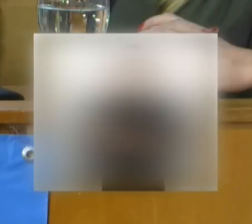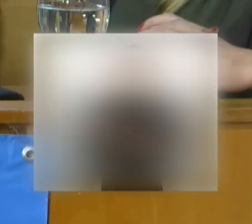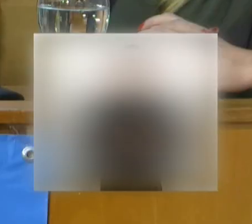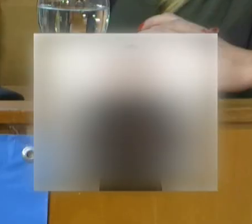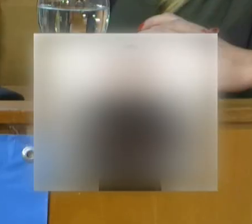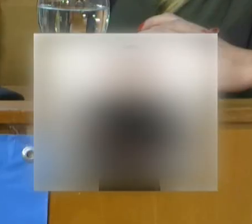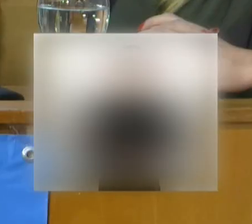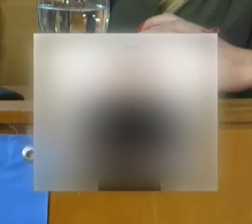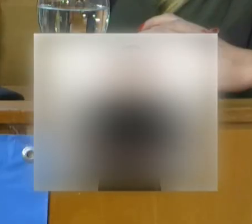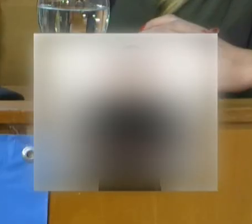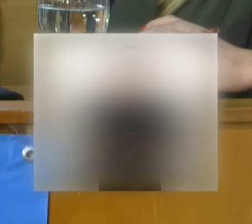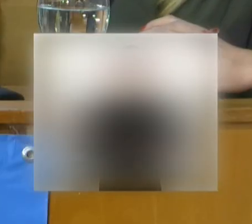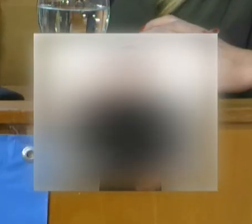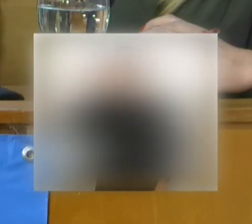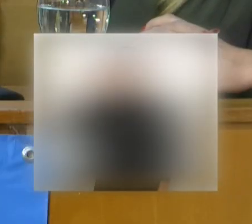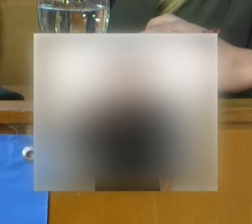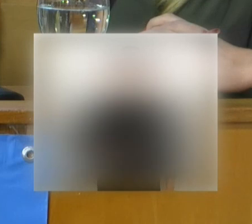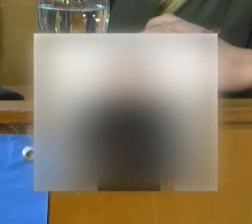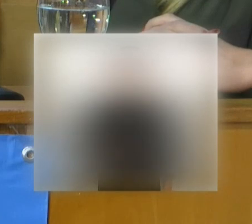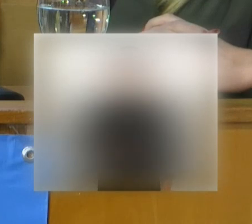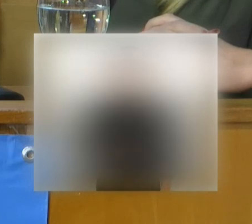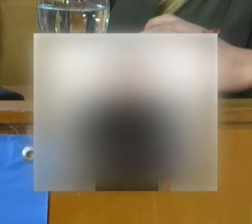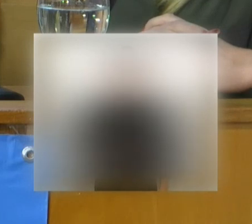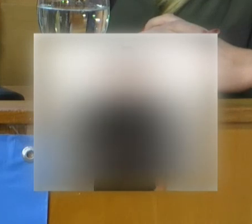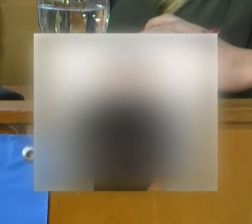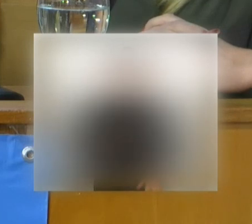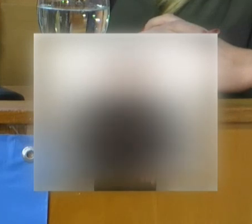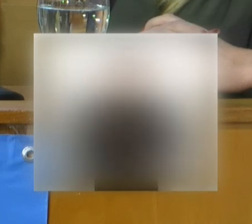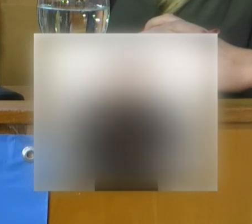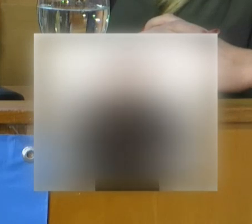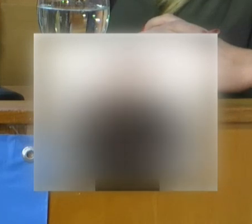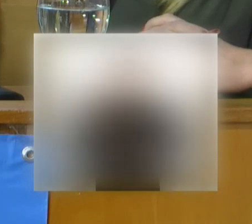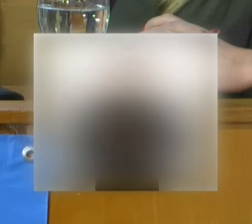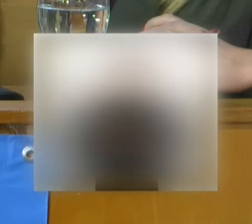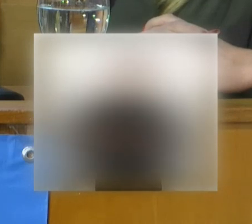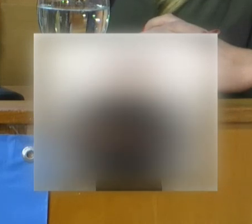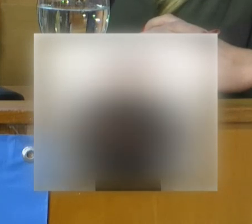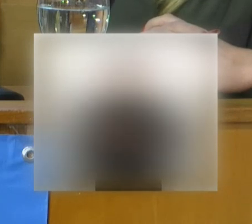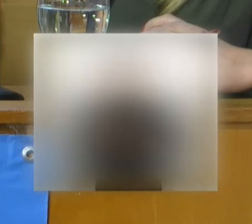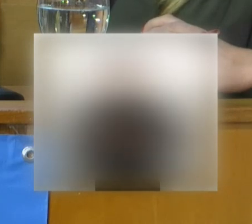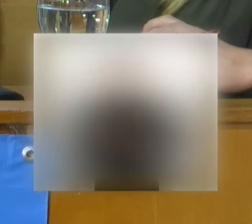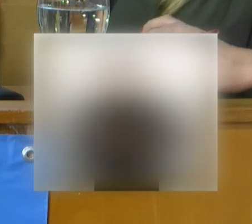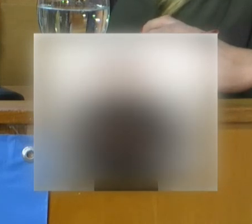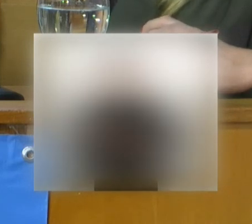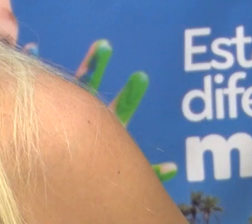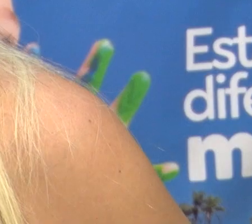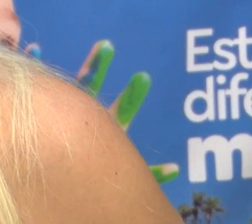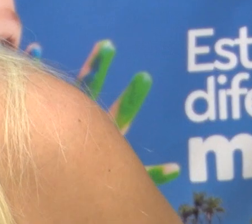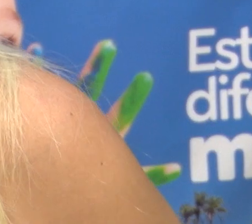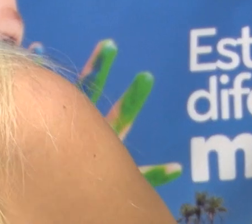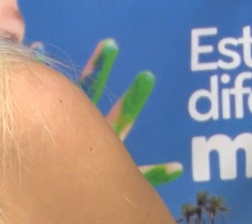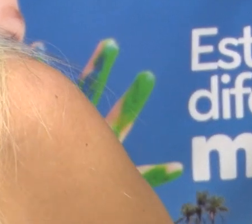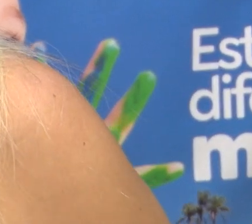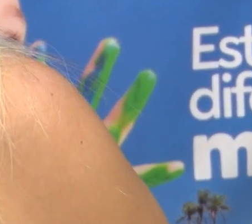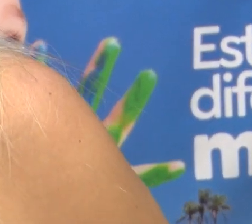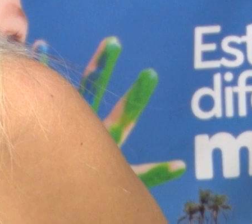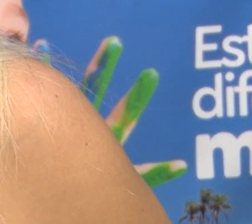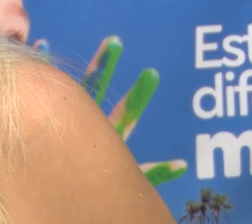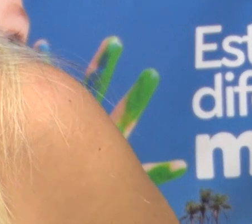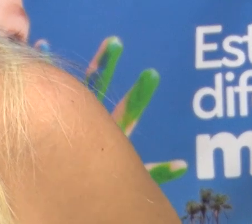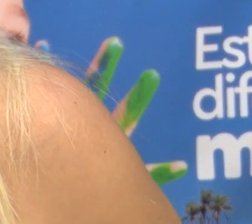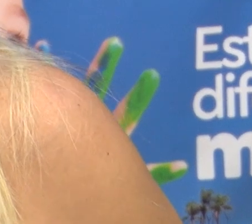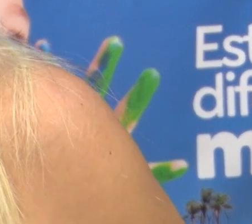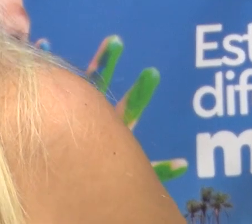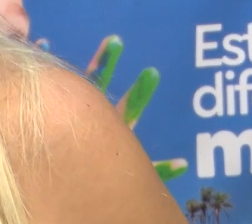falou sobre os desafios enfrentados pelas Mães de autistas como custo Alto do tratamento e ainda destacou a importância da